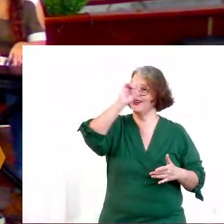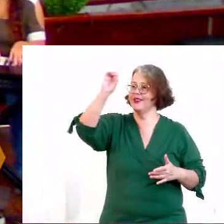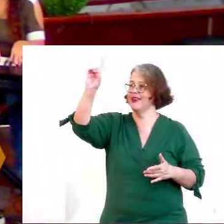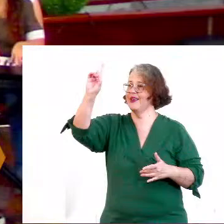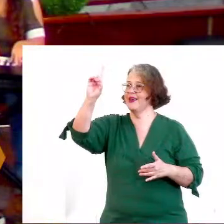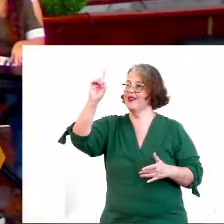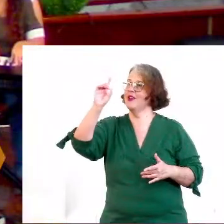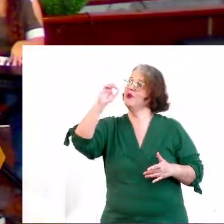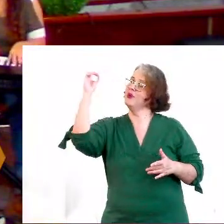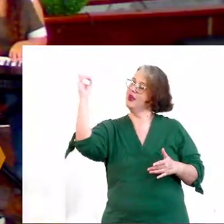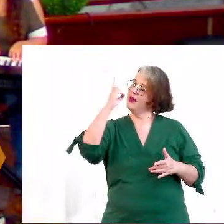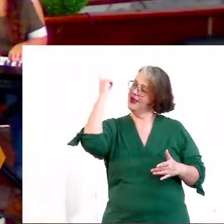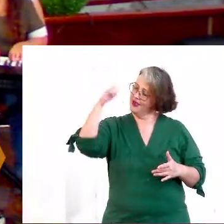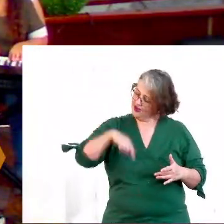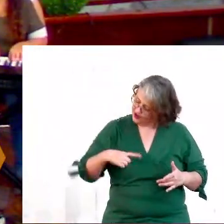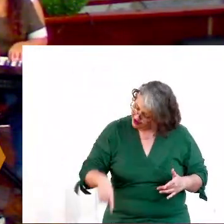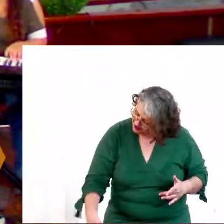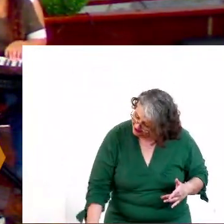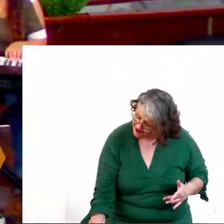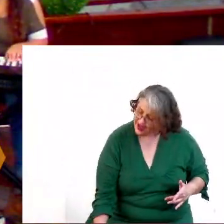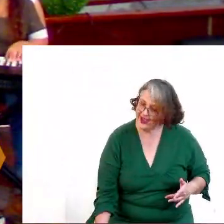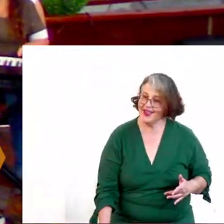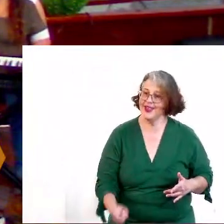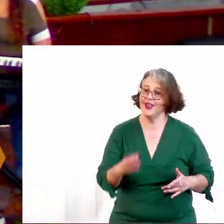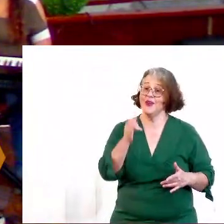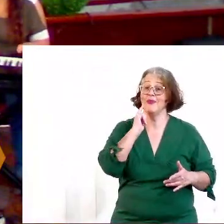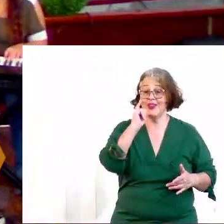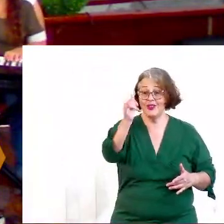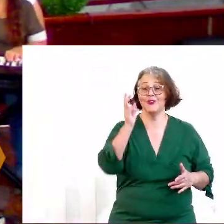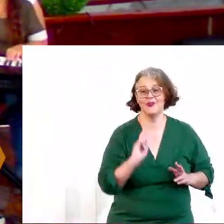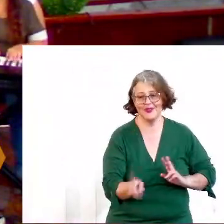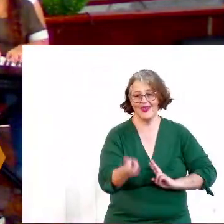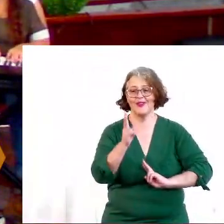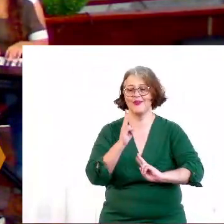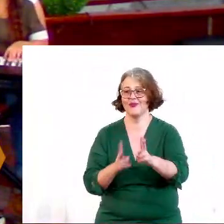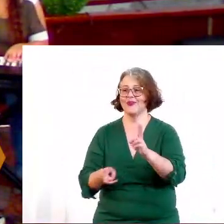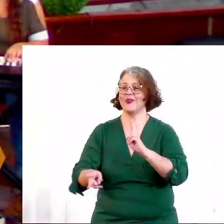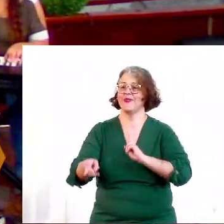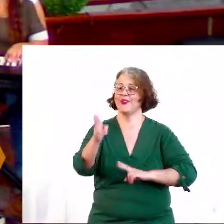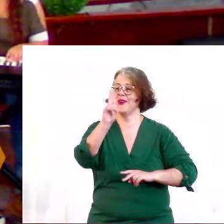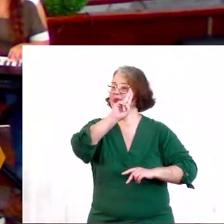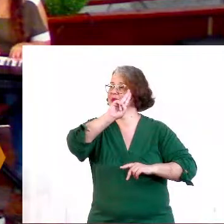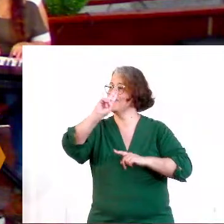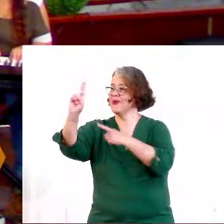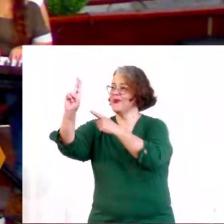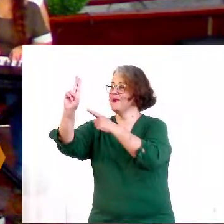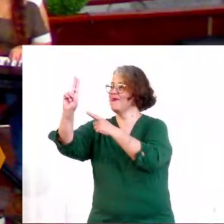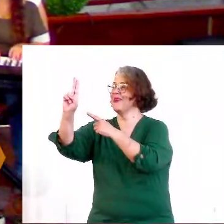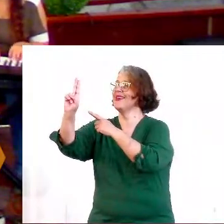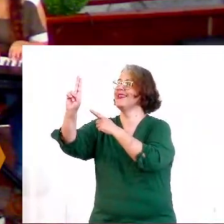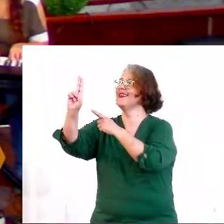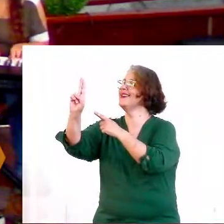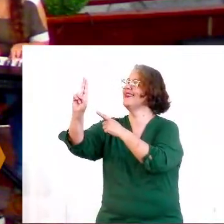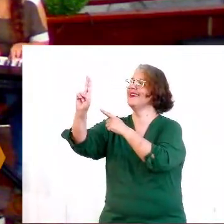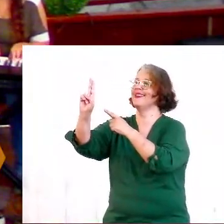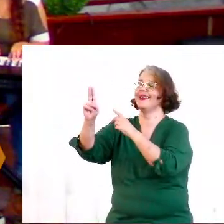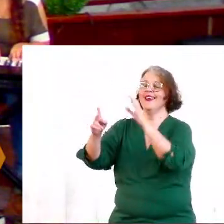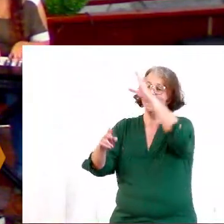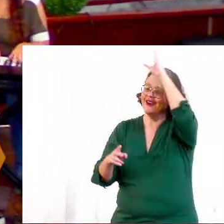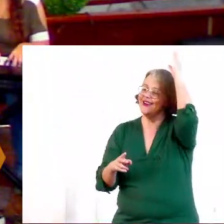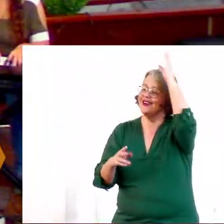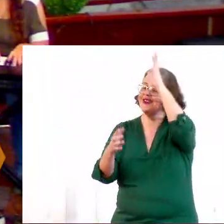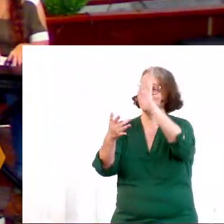Filho de Deus, raiz de Davi. Bendito seja o Seu santo